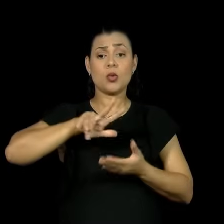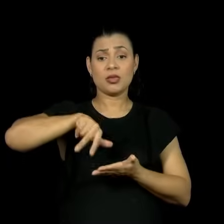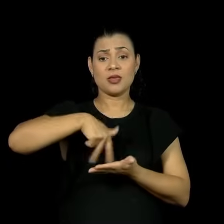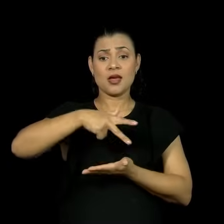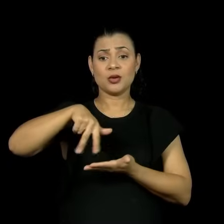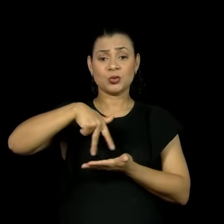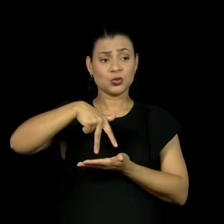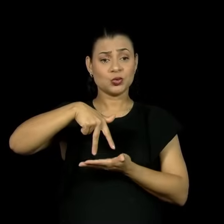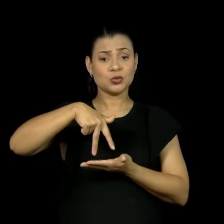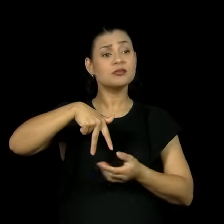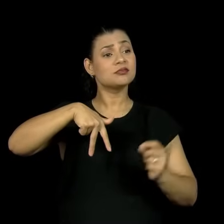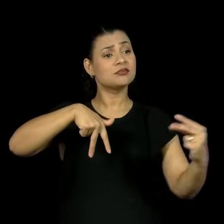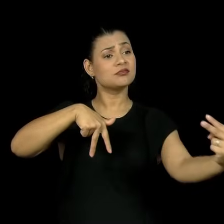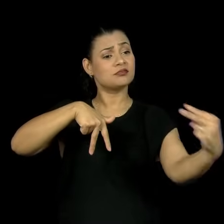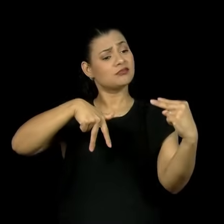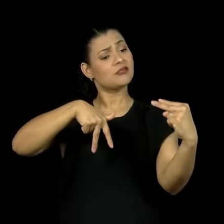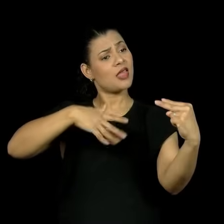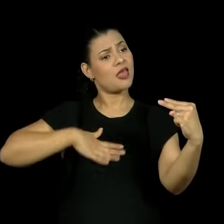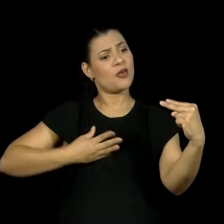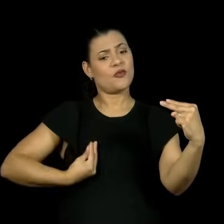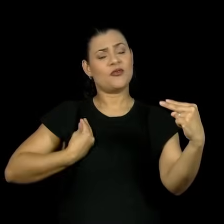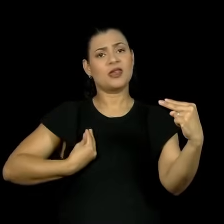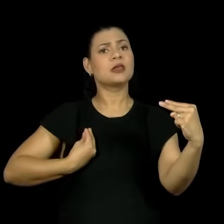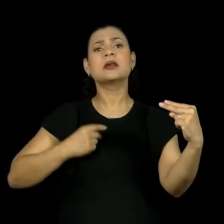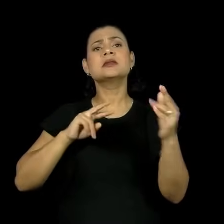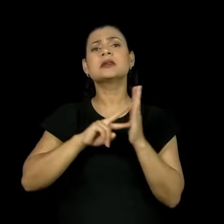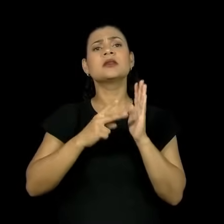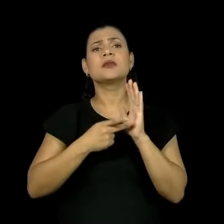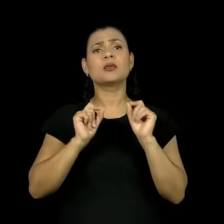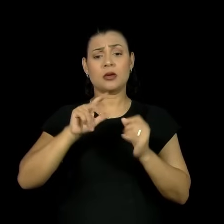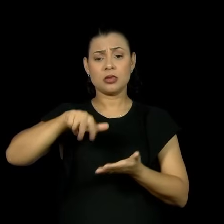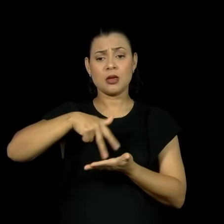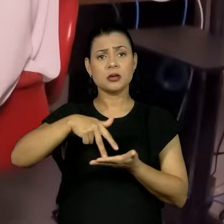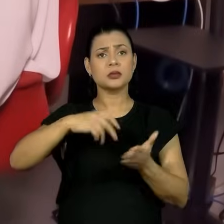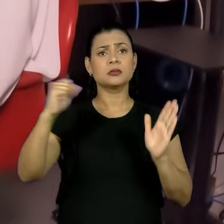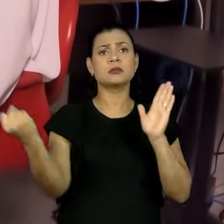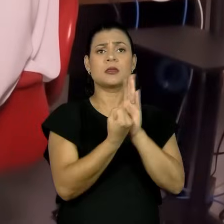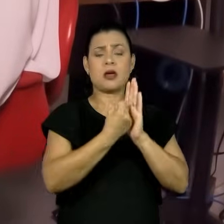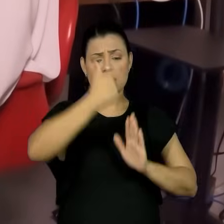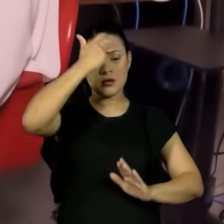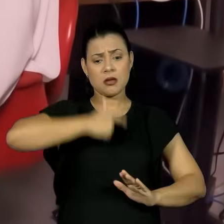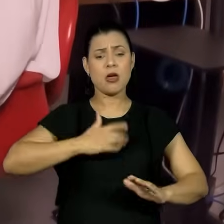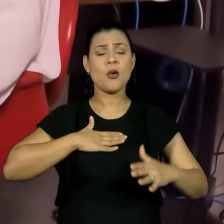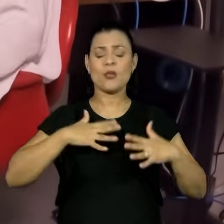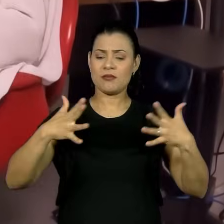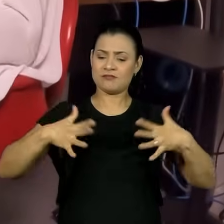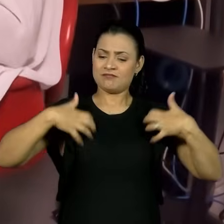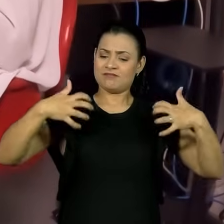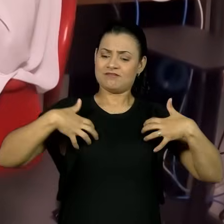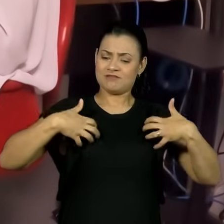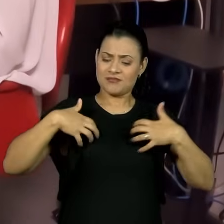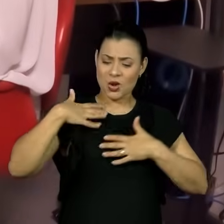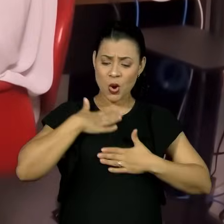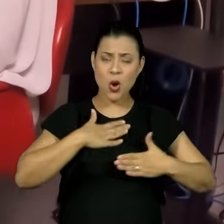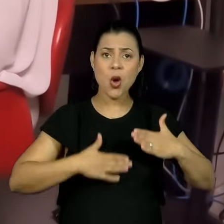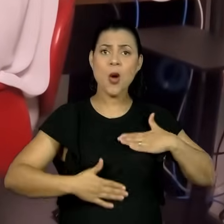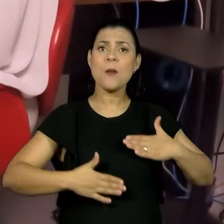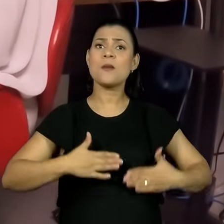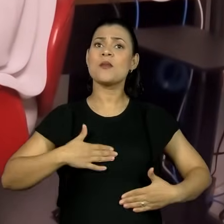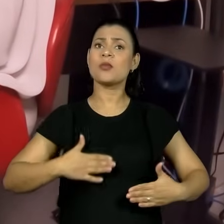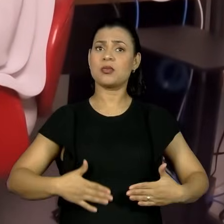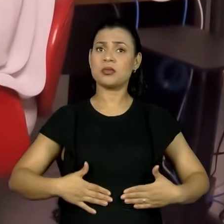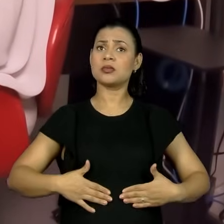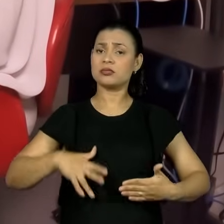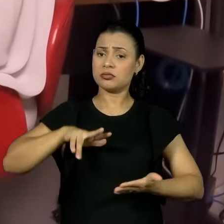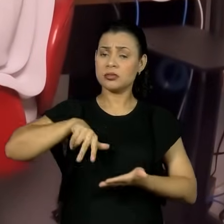eu existo. Quer dizer, é uma celebração do corpo, né? E talvez porque é um corpo, no